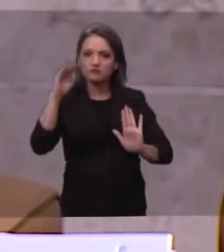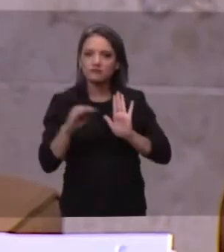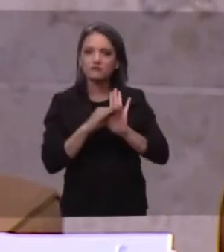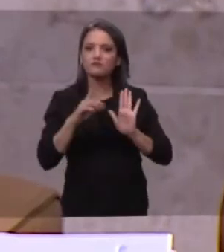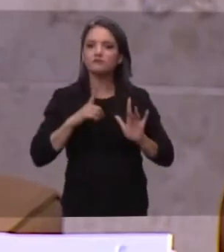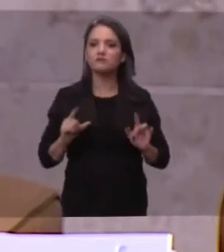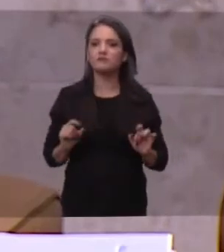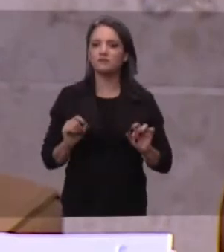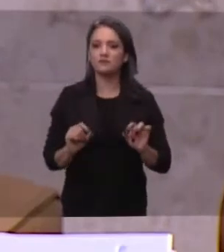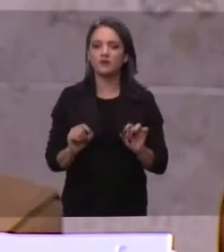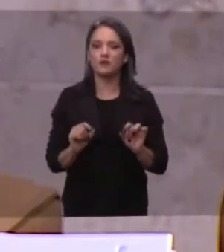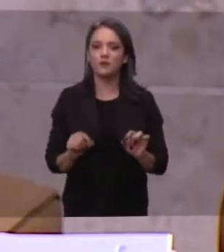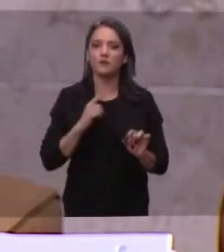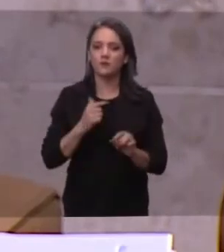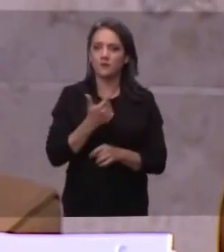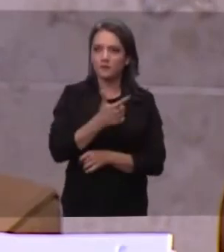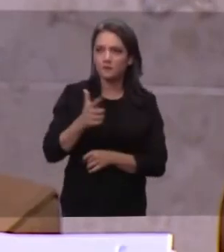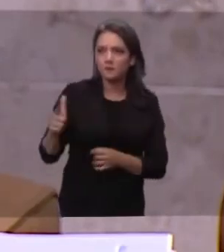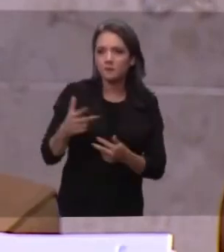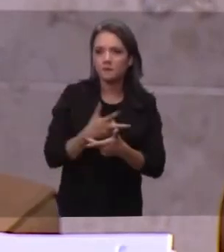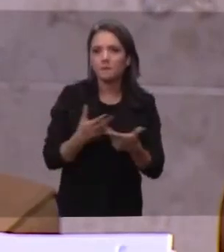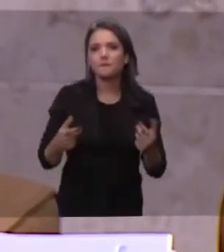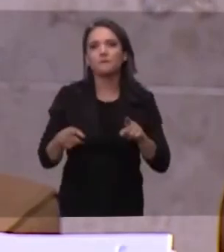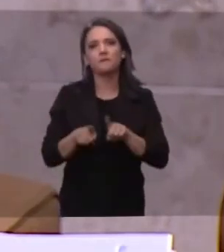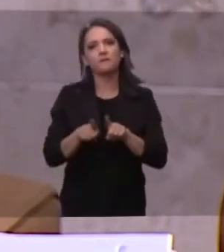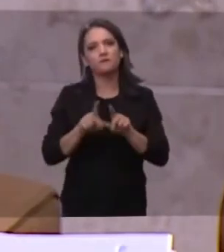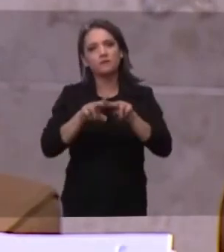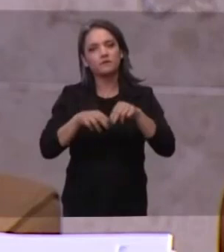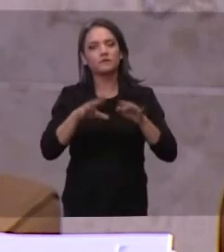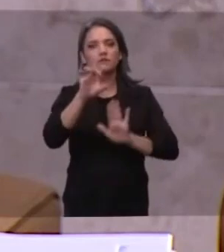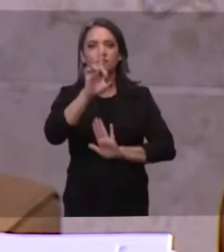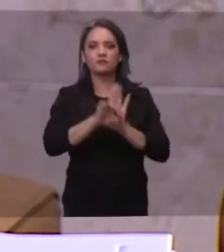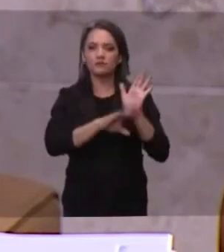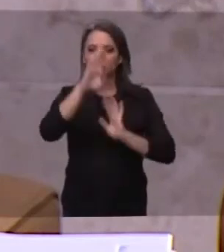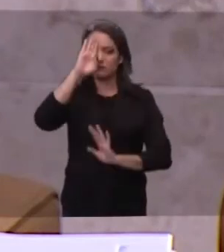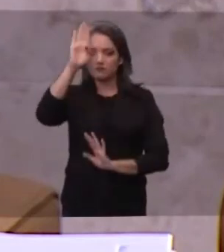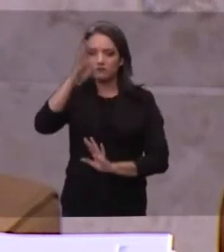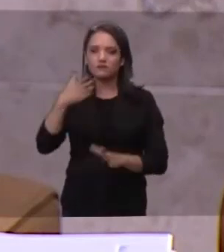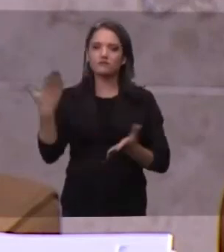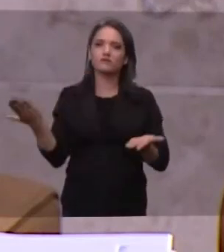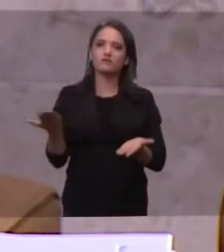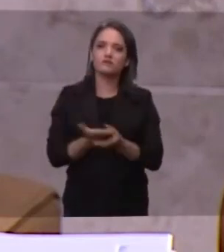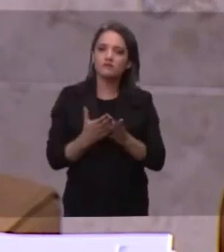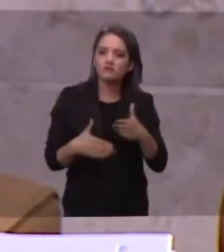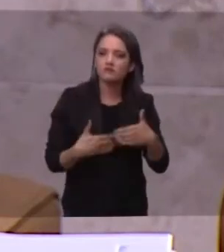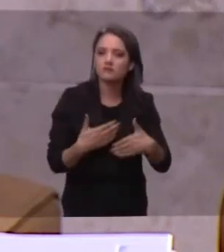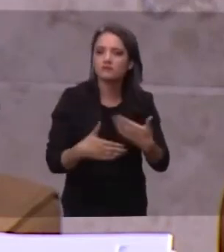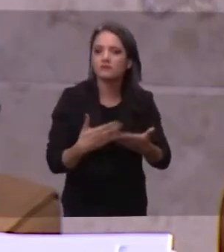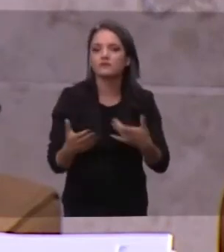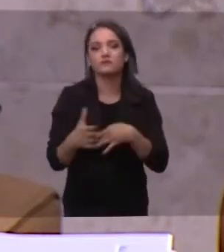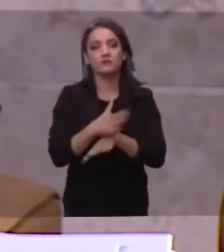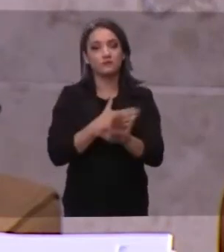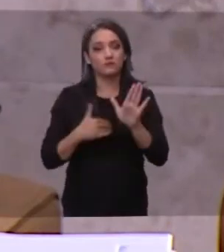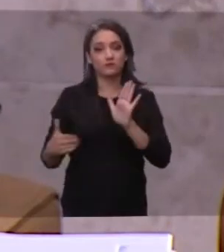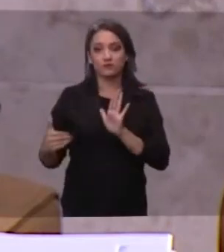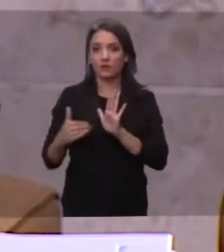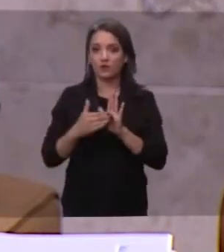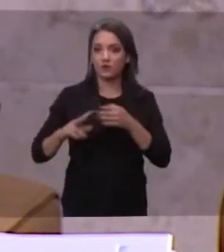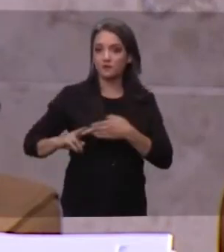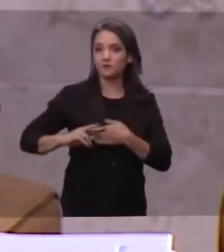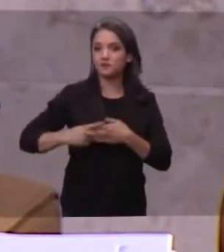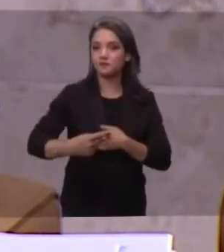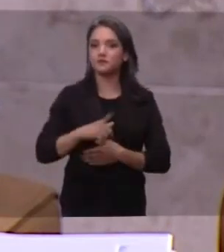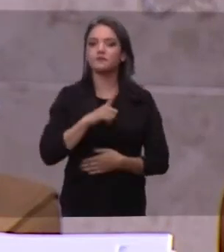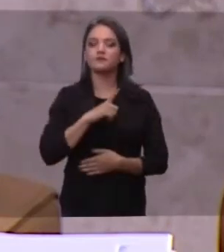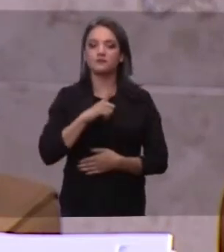Procuradora-Geral da República interina, Elisete de Paiva Ramos.